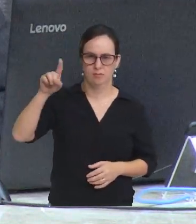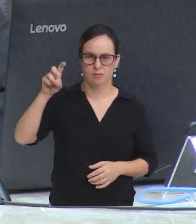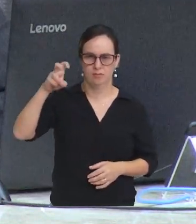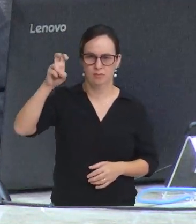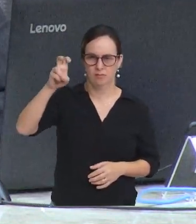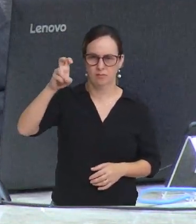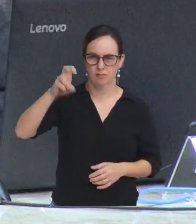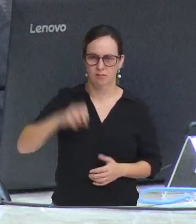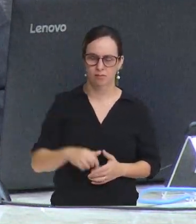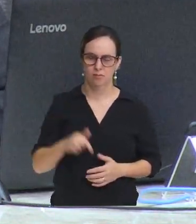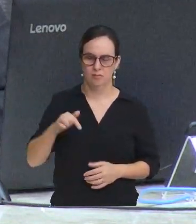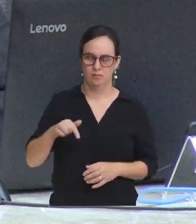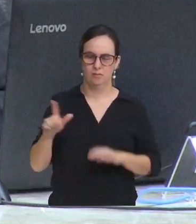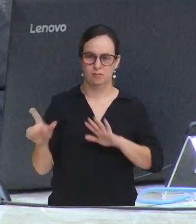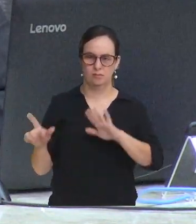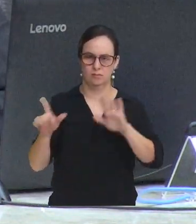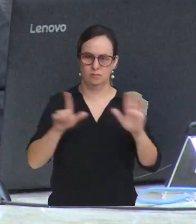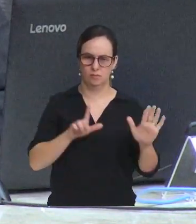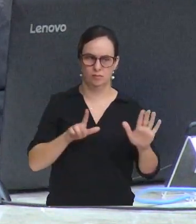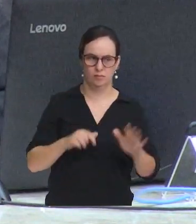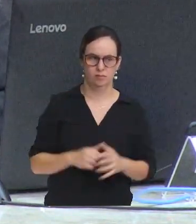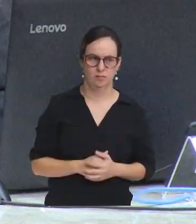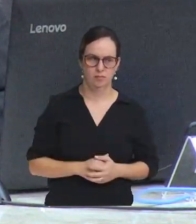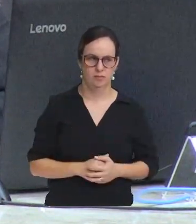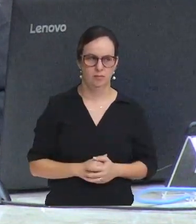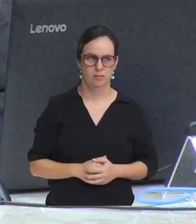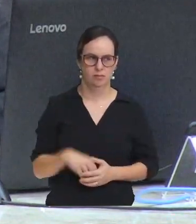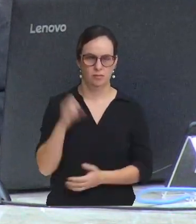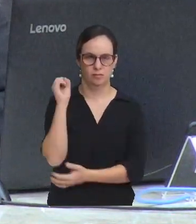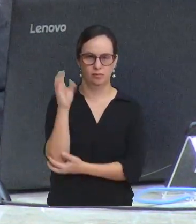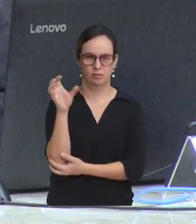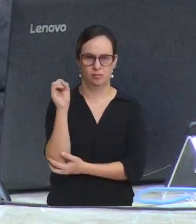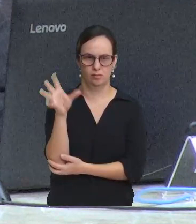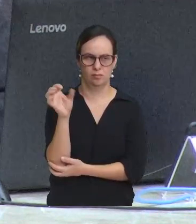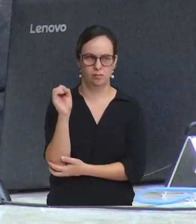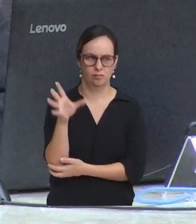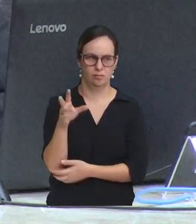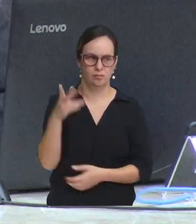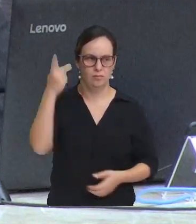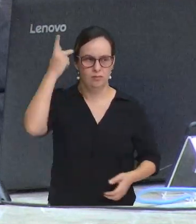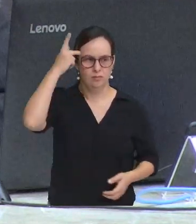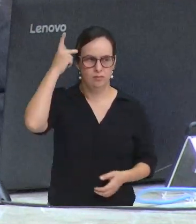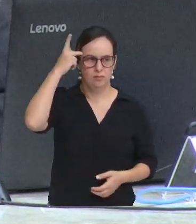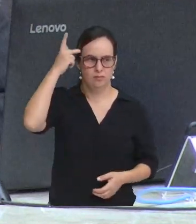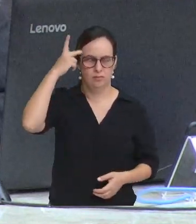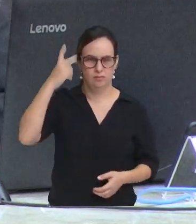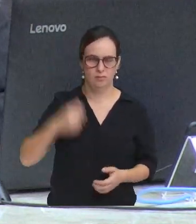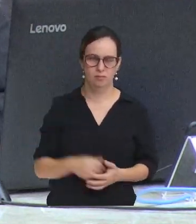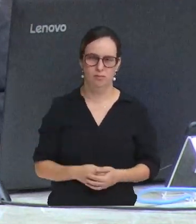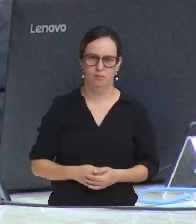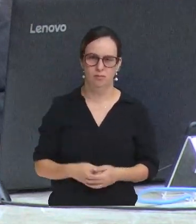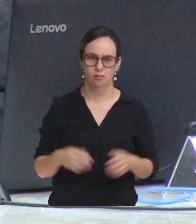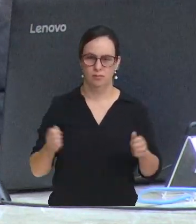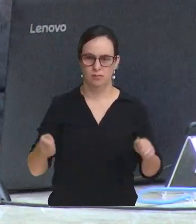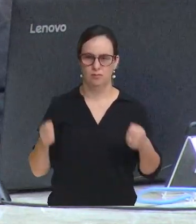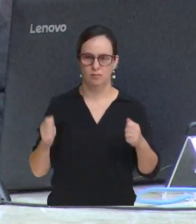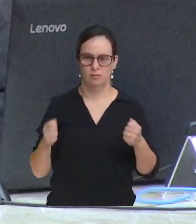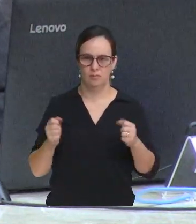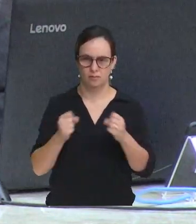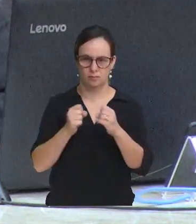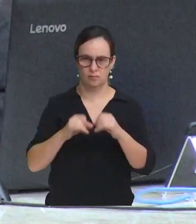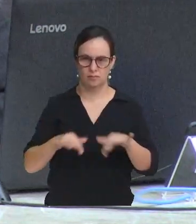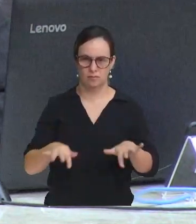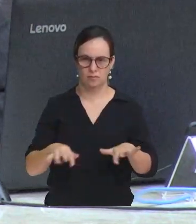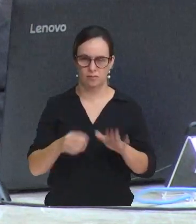essa semana, nós estaremos em viagem a São Paulo, no Tribunal de Contas do Estado de São Paulo, atendendo a um convite